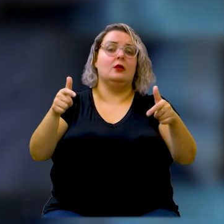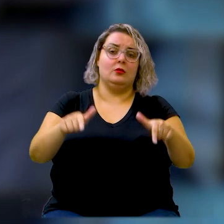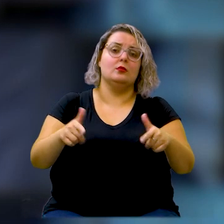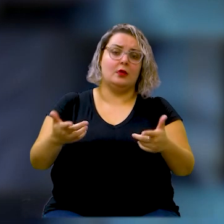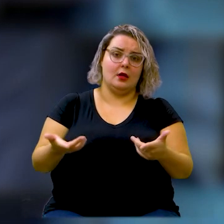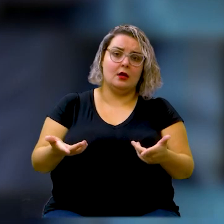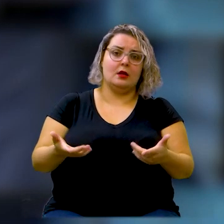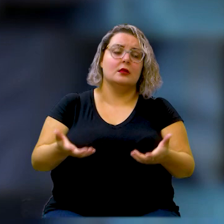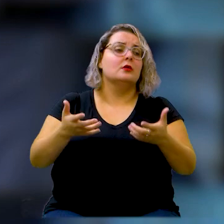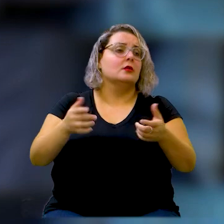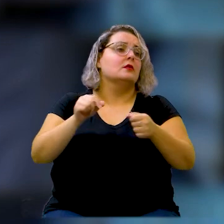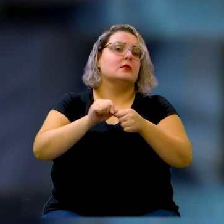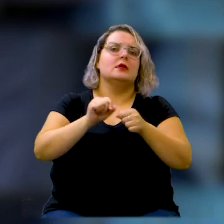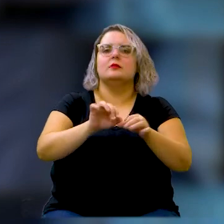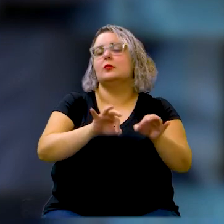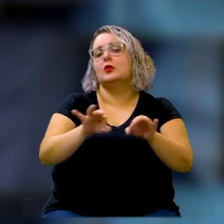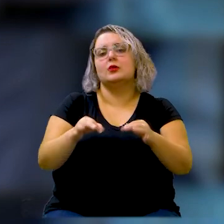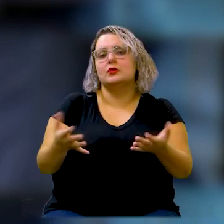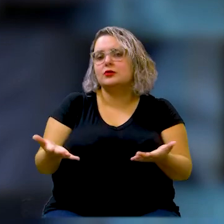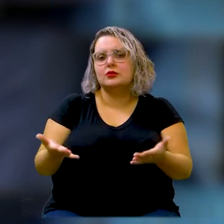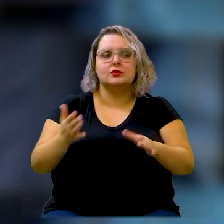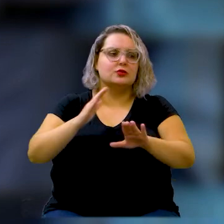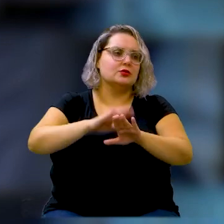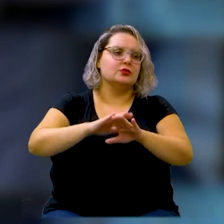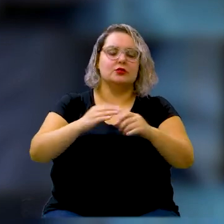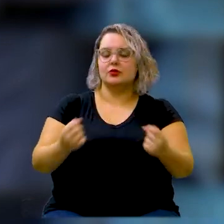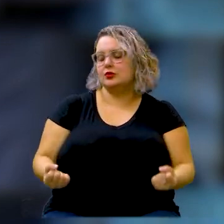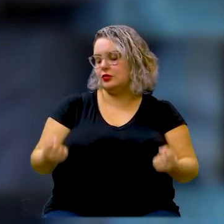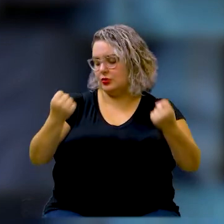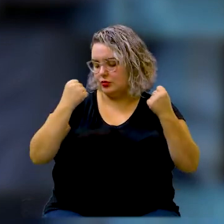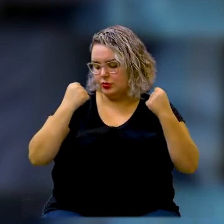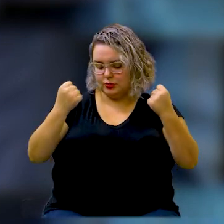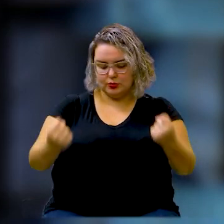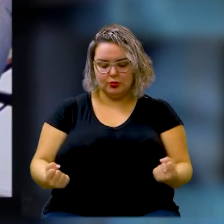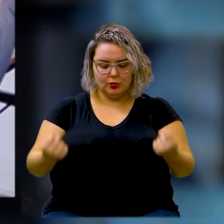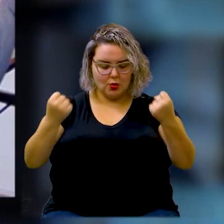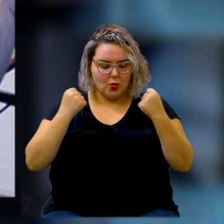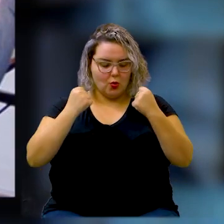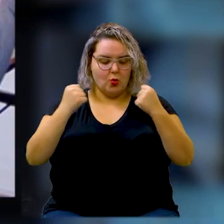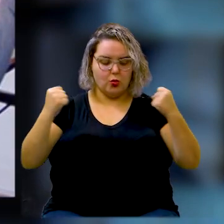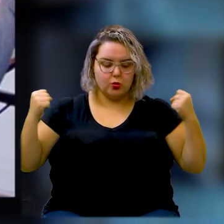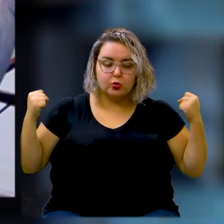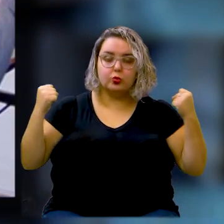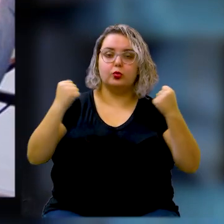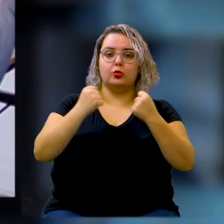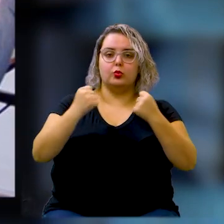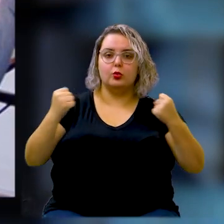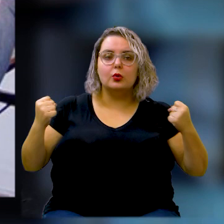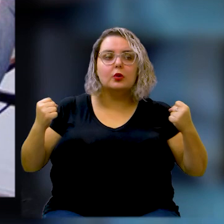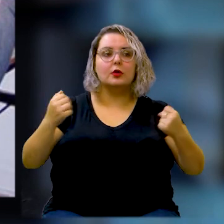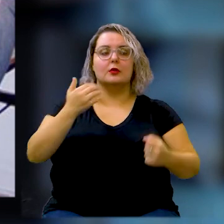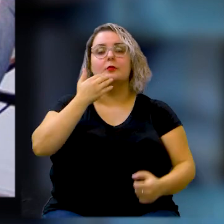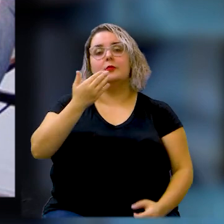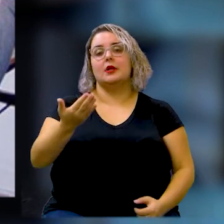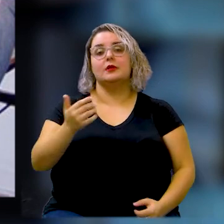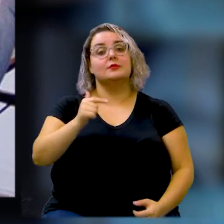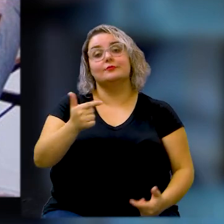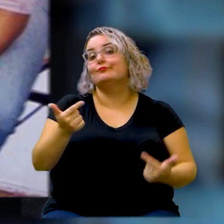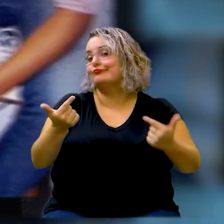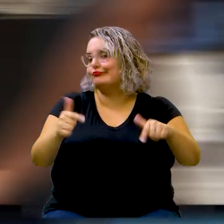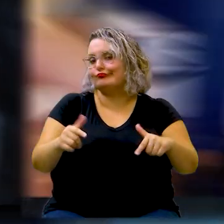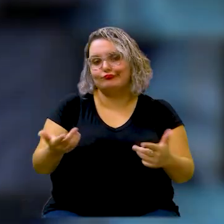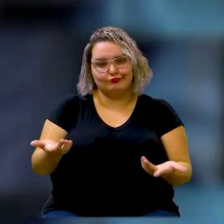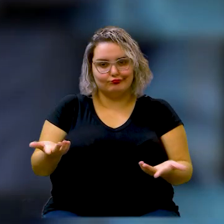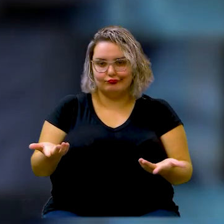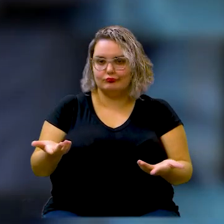Então, a gente quer fazer projetos de atividade física, que o pessoal requisita muito para a gente. Não tem espaço físico para